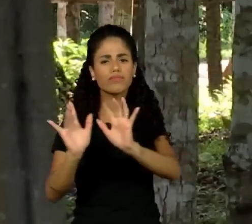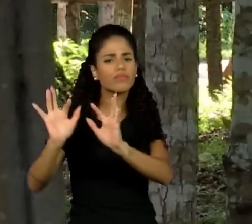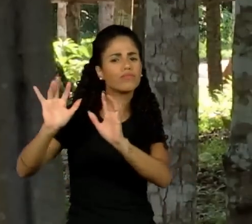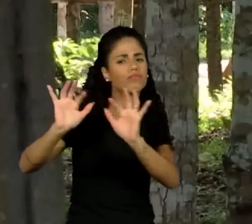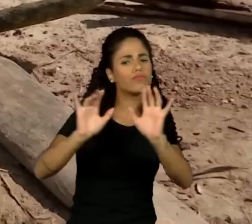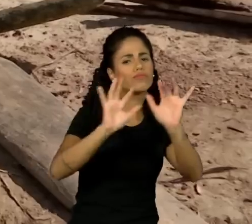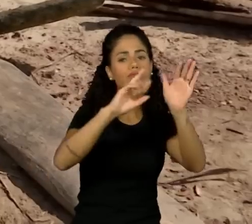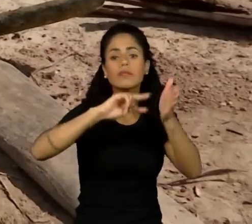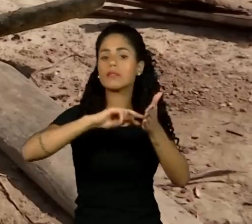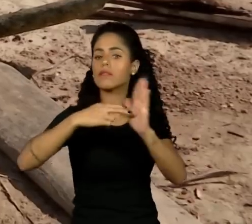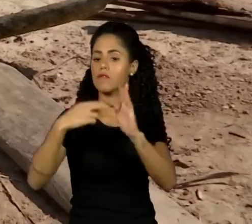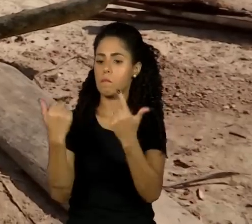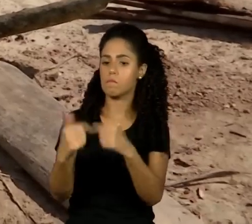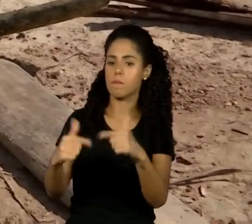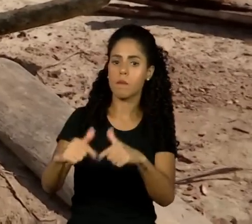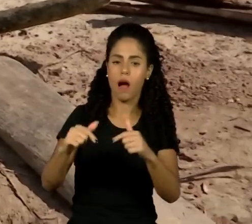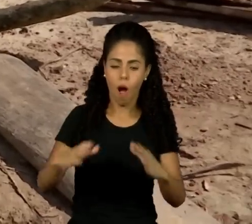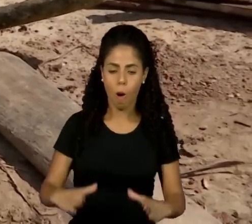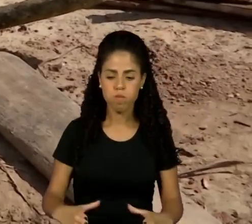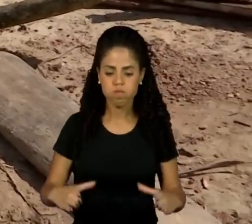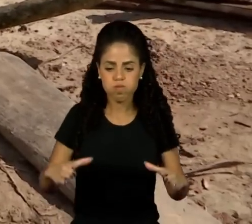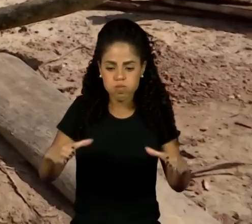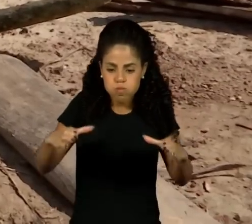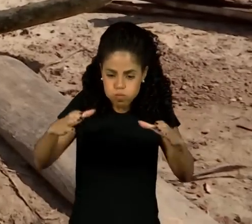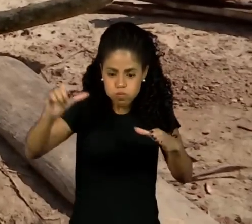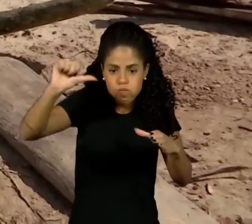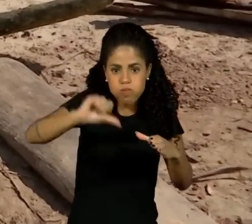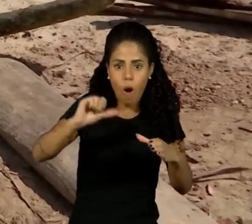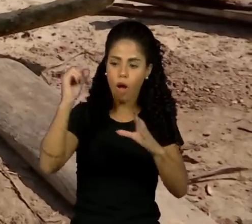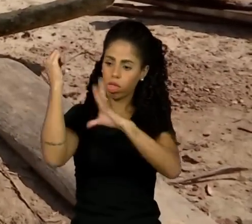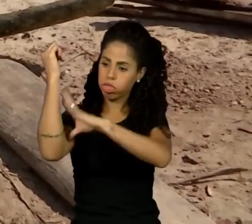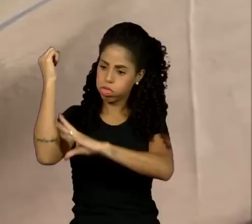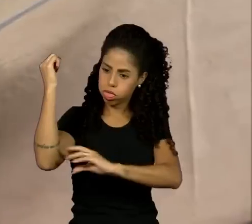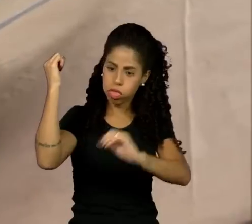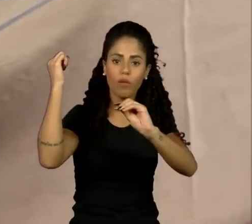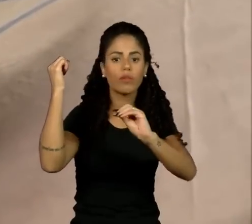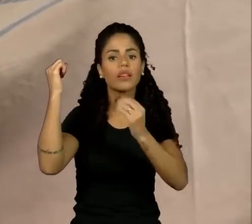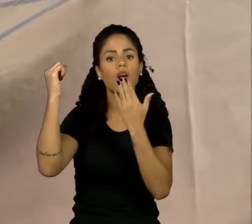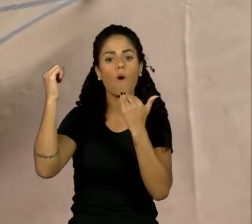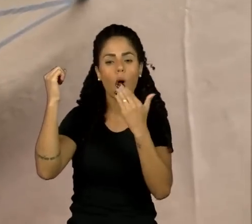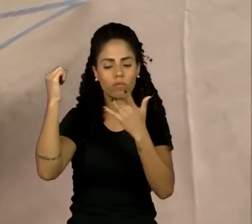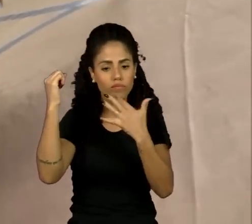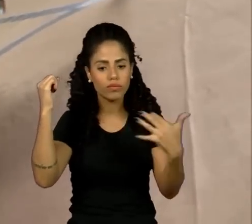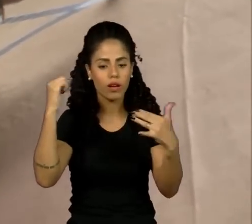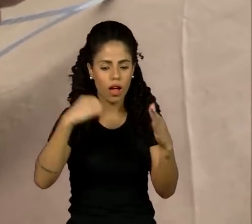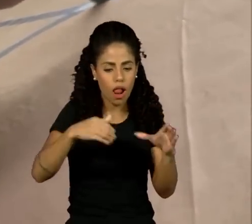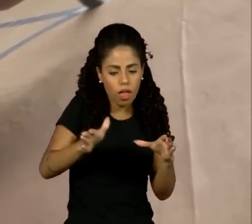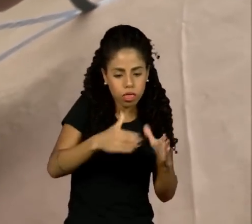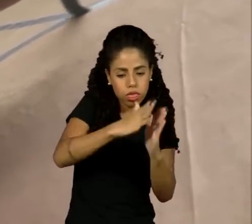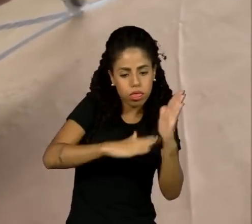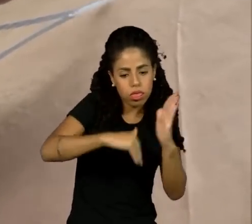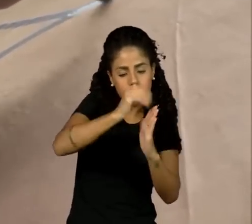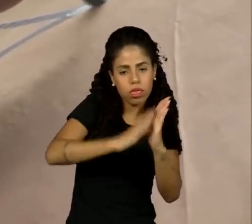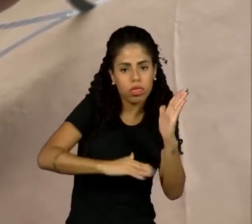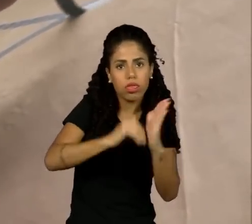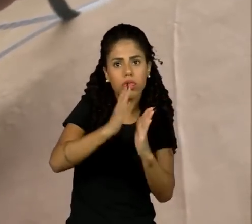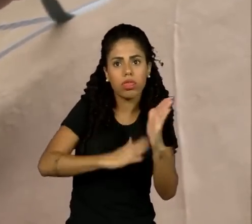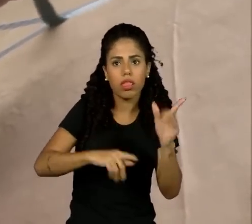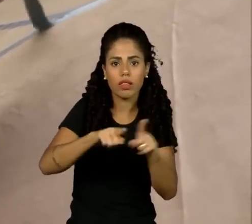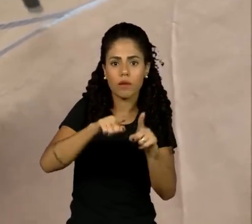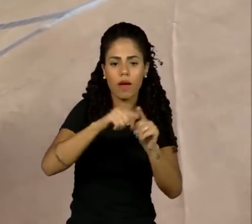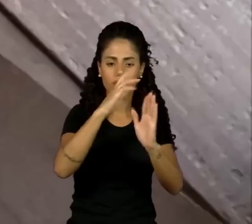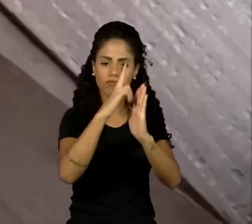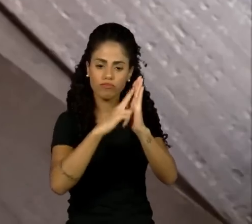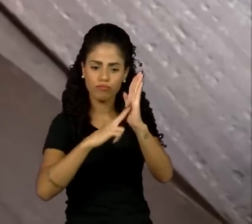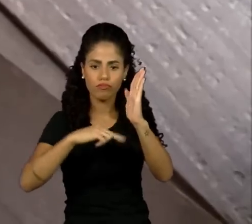trabalho. No caldeirão, o tecido é tingido com cascas de árvores. Nas casas, as mãos talentosas estampam